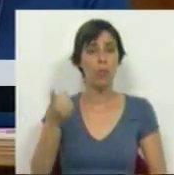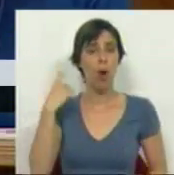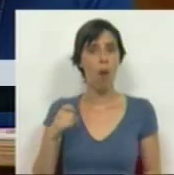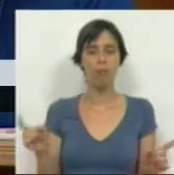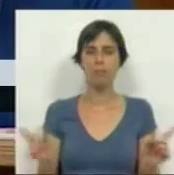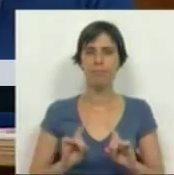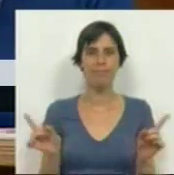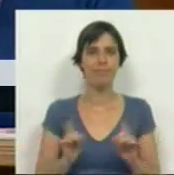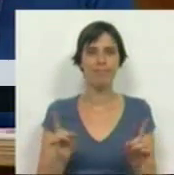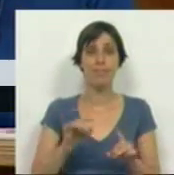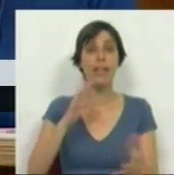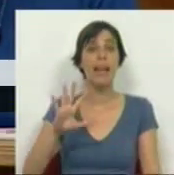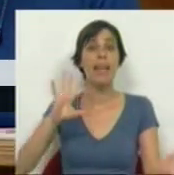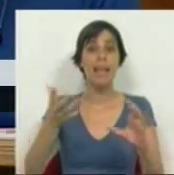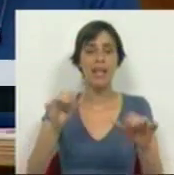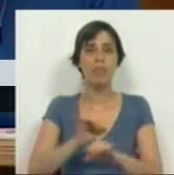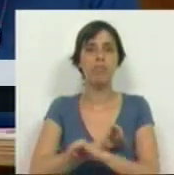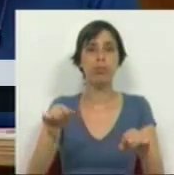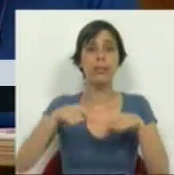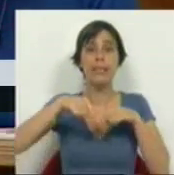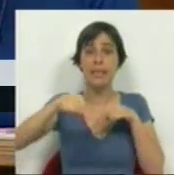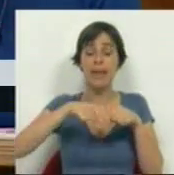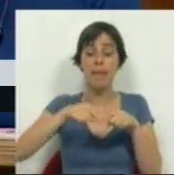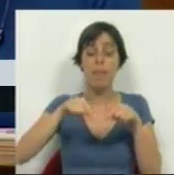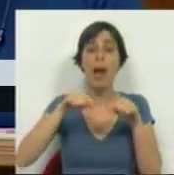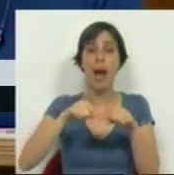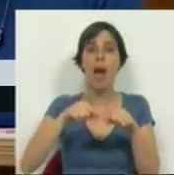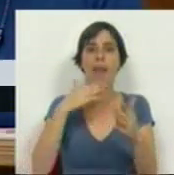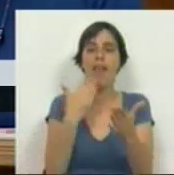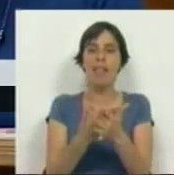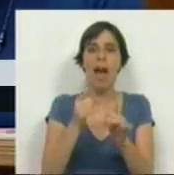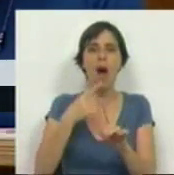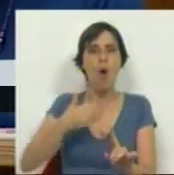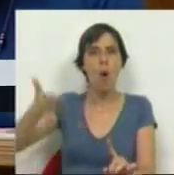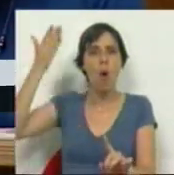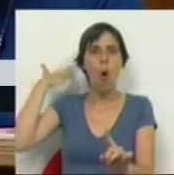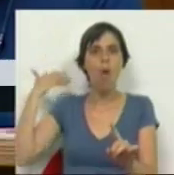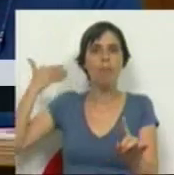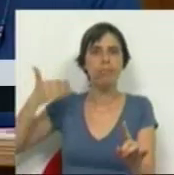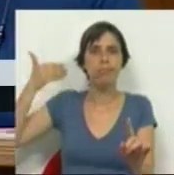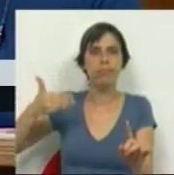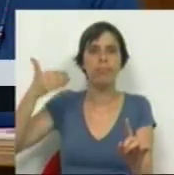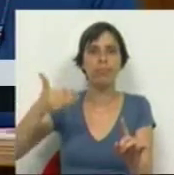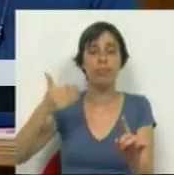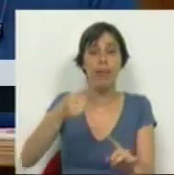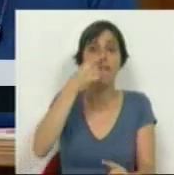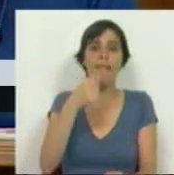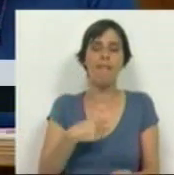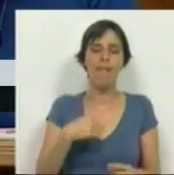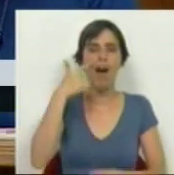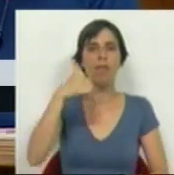ontem. Não. A crise que rebentou esta semana é o epílogo de uma crise há muito anunciada, a do